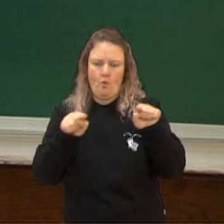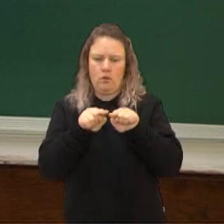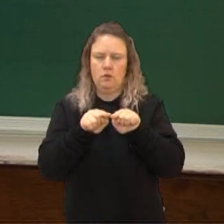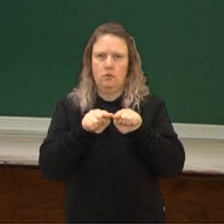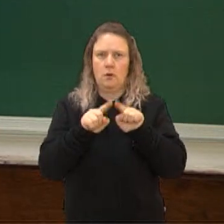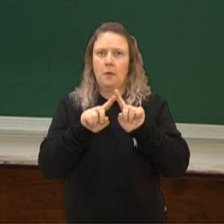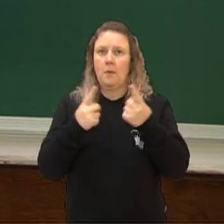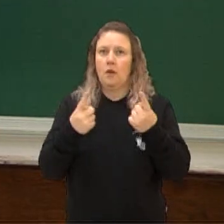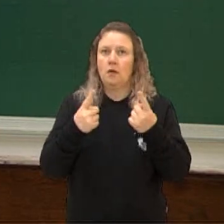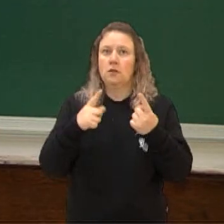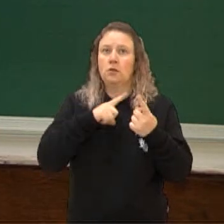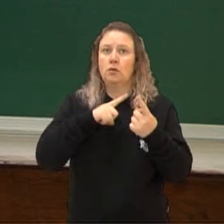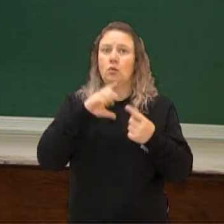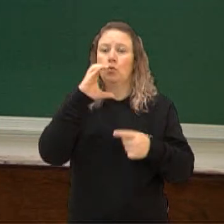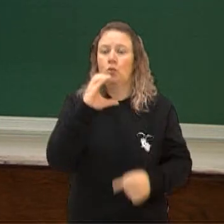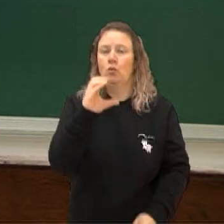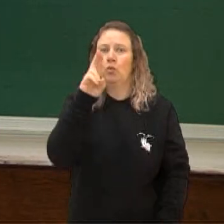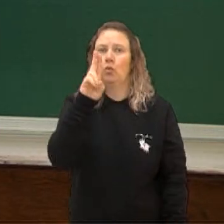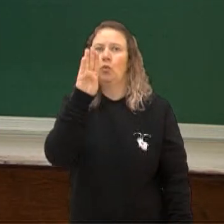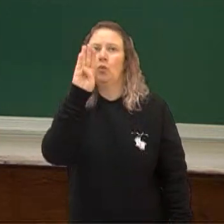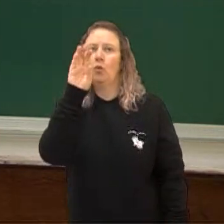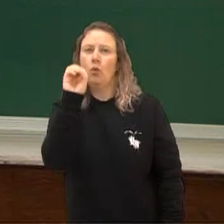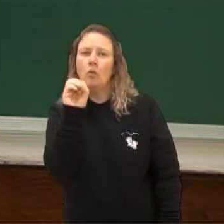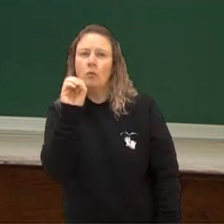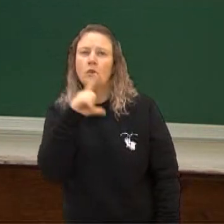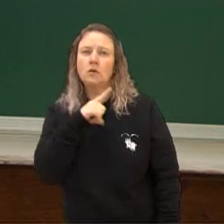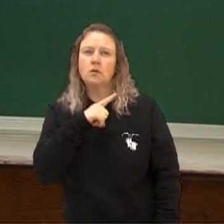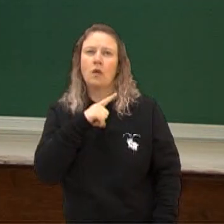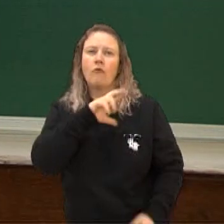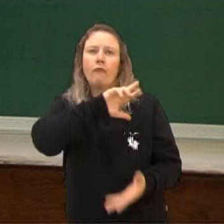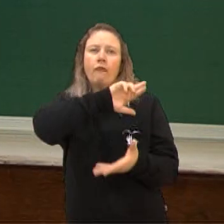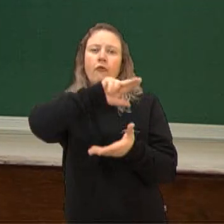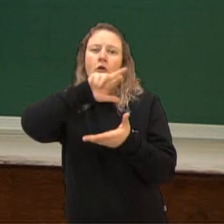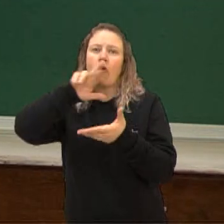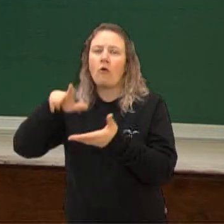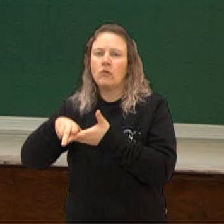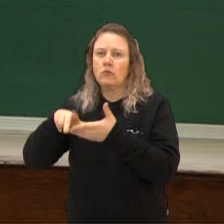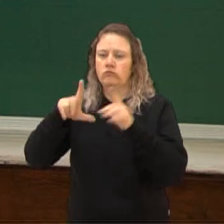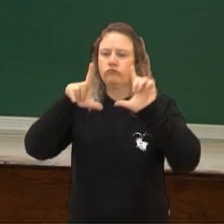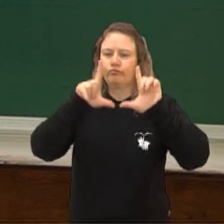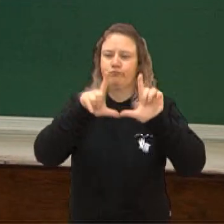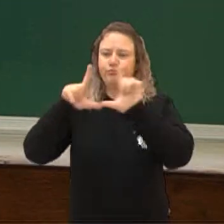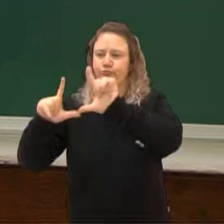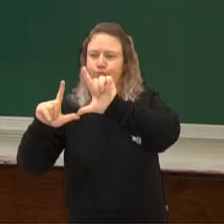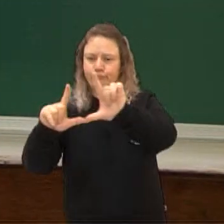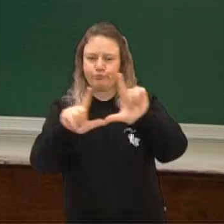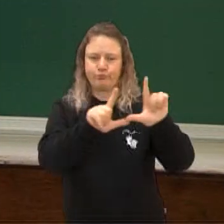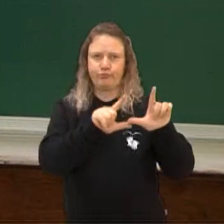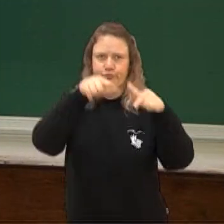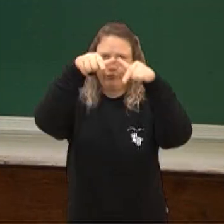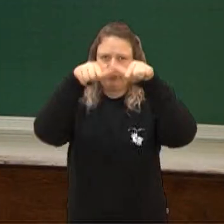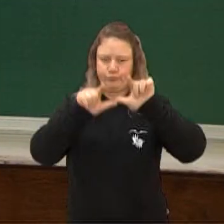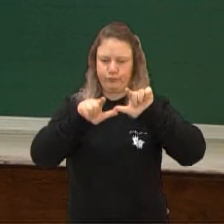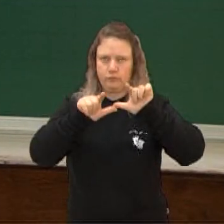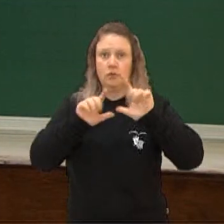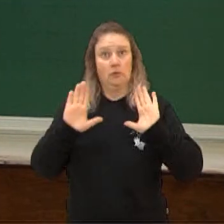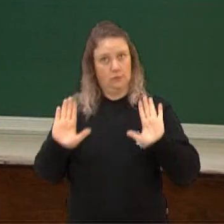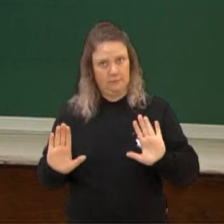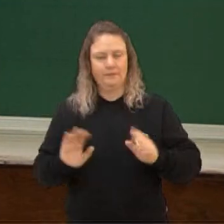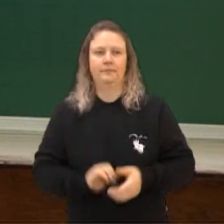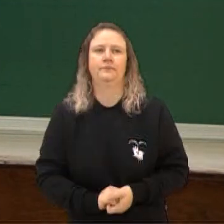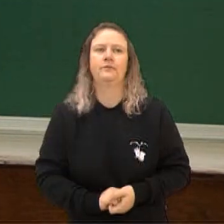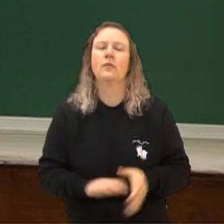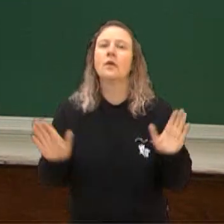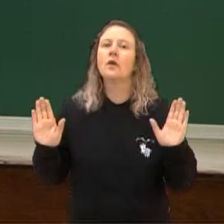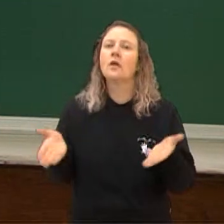por vários quadriláteros, no caso quadrados. Então, vamos lá. A medida da aresta do cubo, 5 centímetros foi o que achamos.